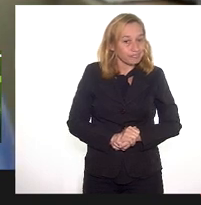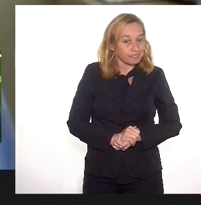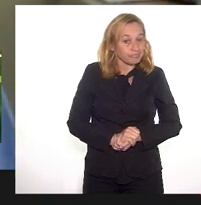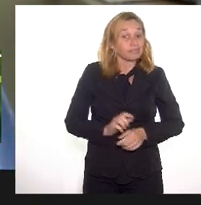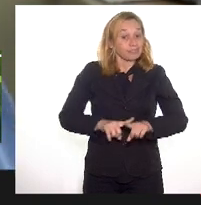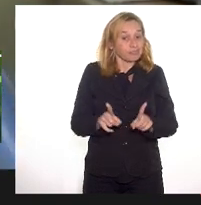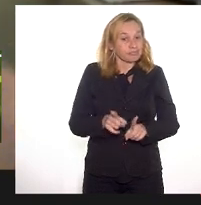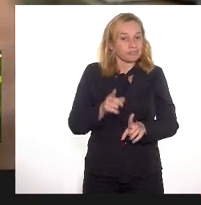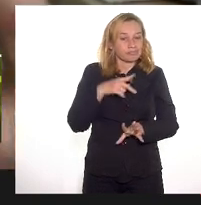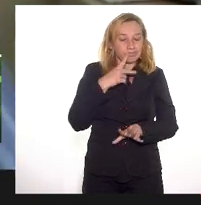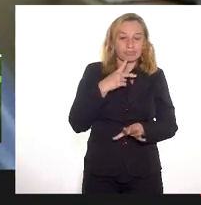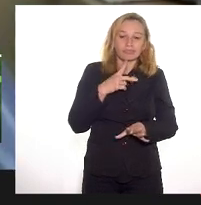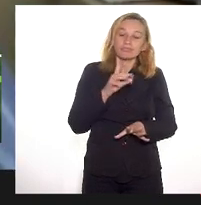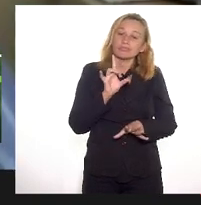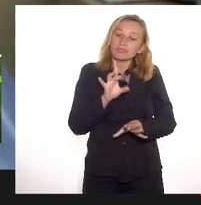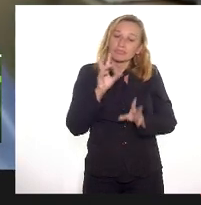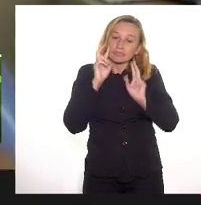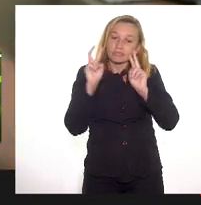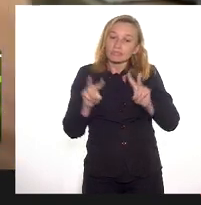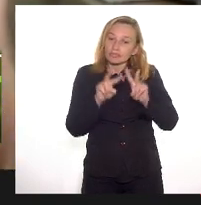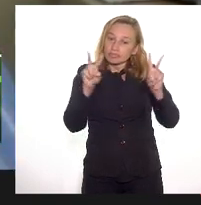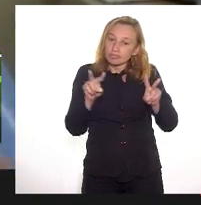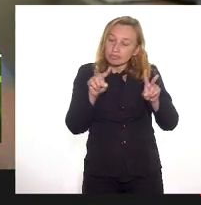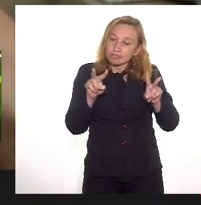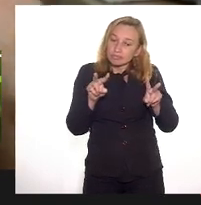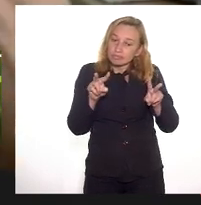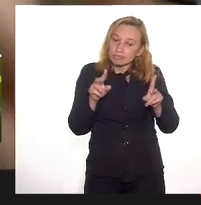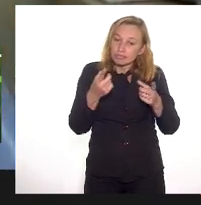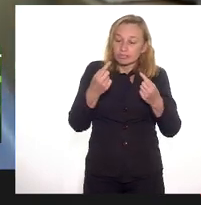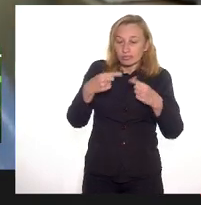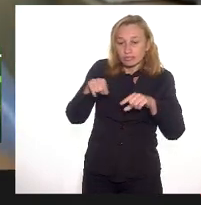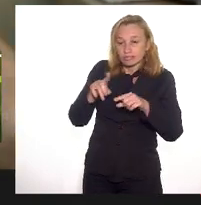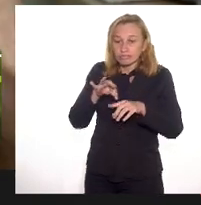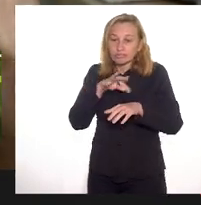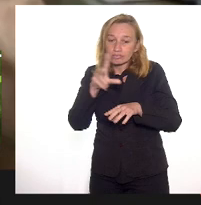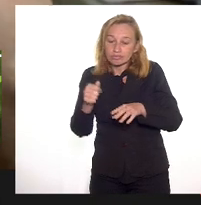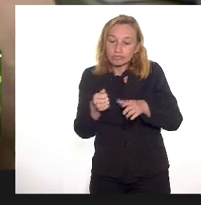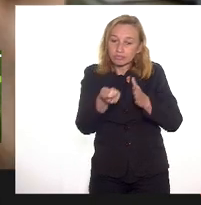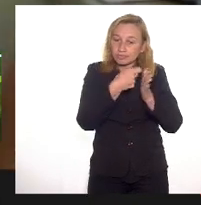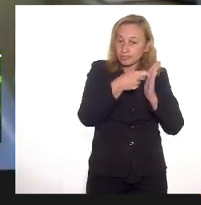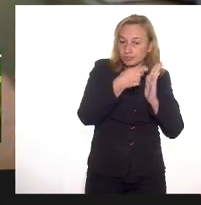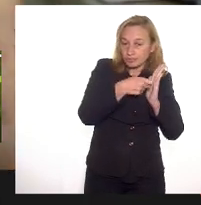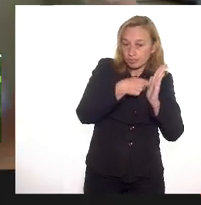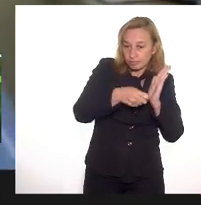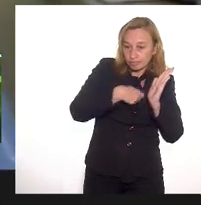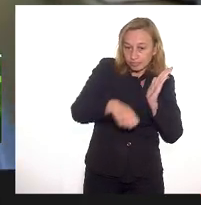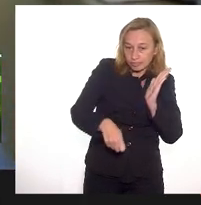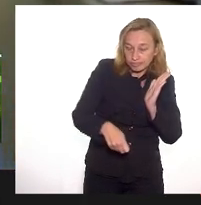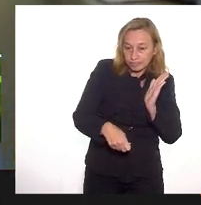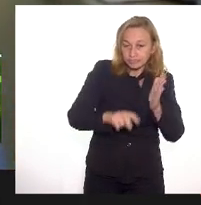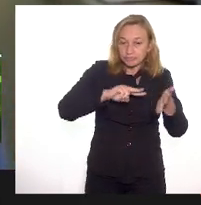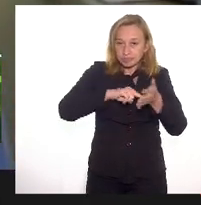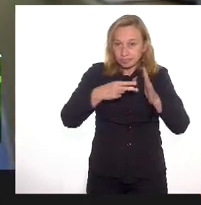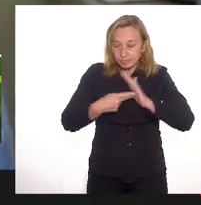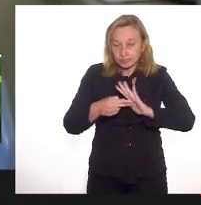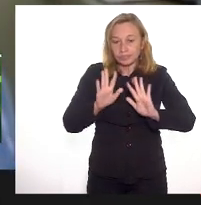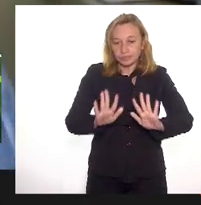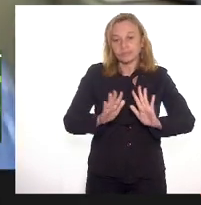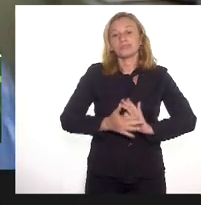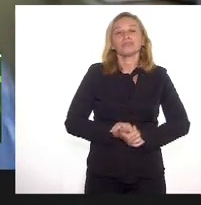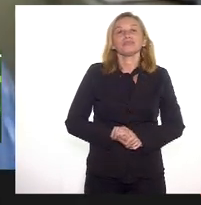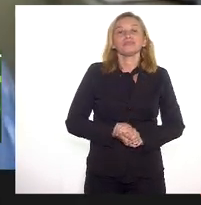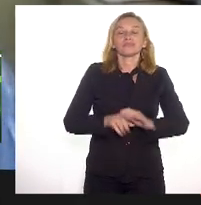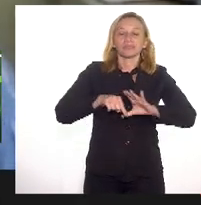Mas estou falando só sobre o ponto de vista das contradições do que está escrito e do que, do que é interpretado. Mas a gente